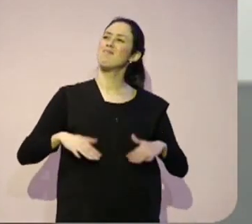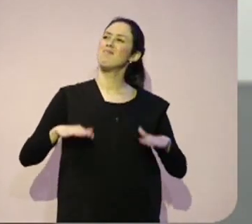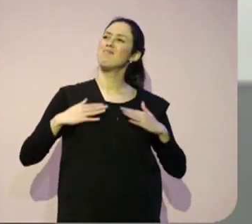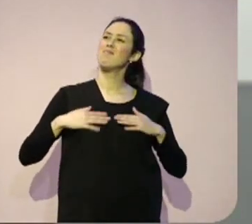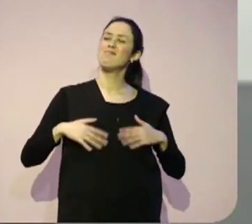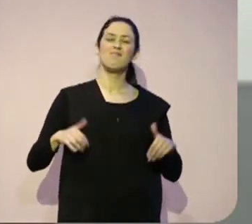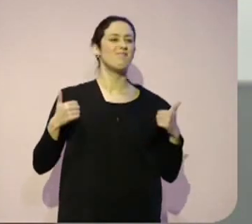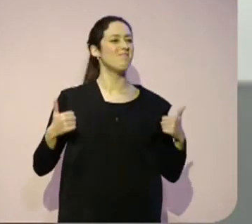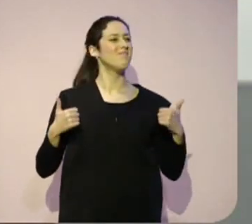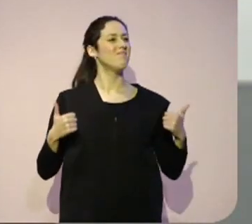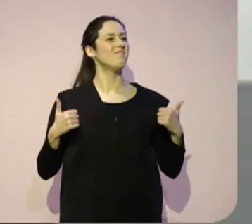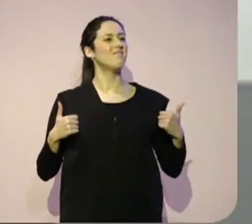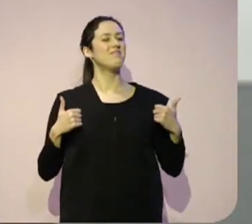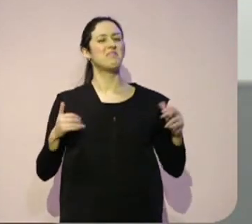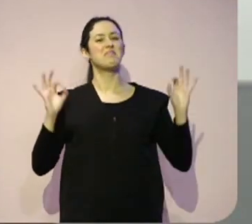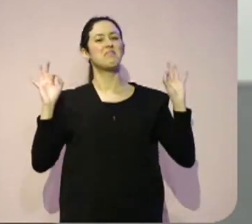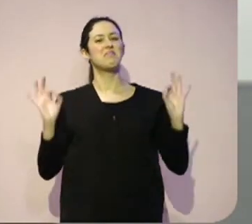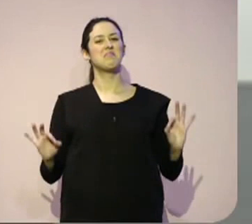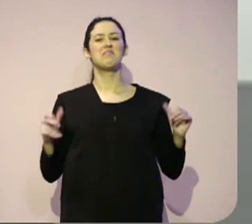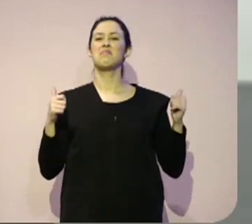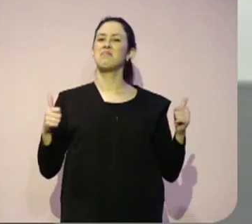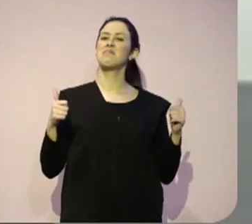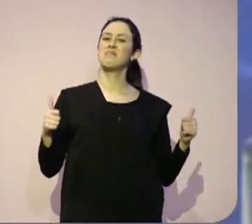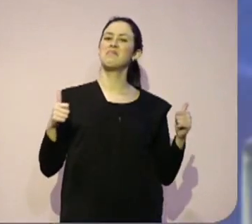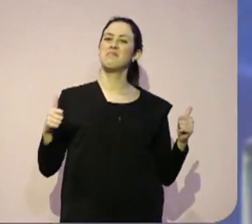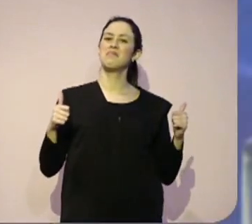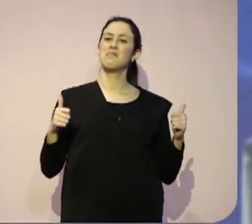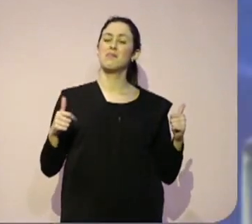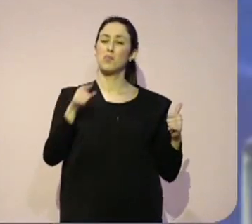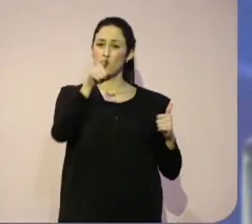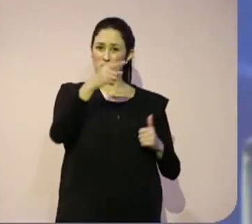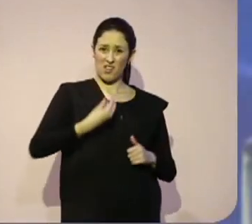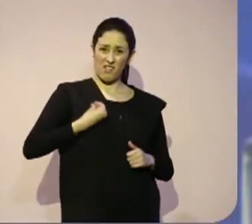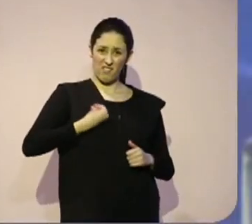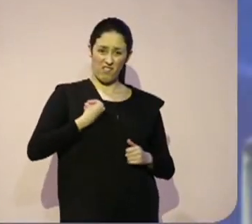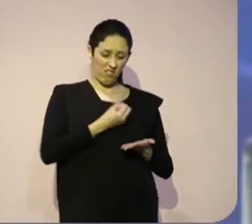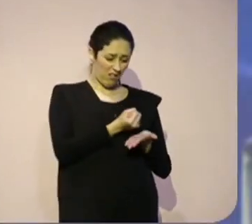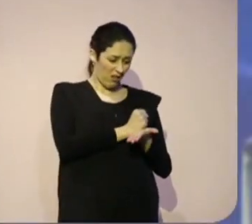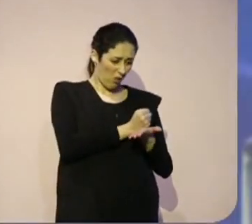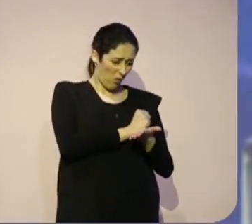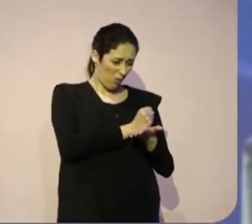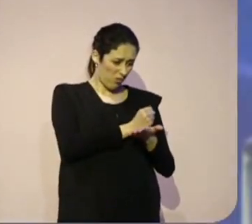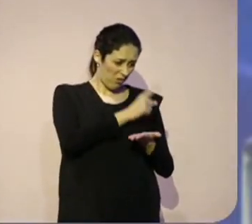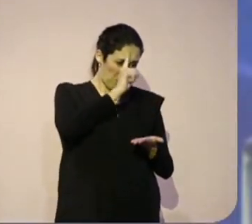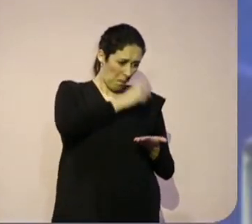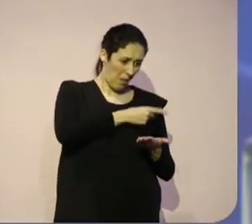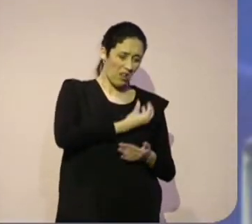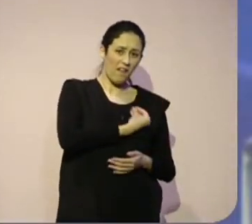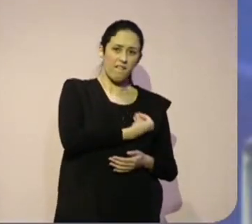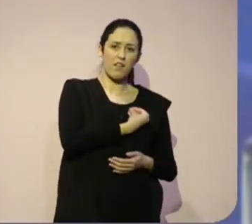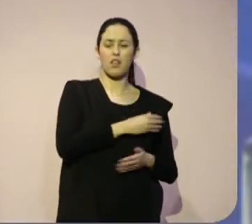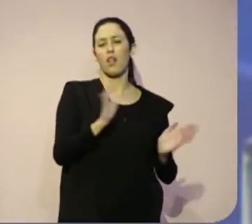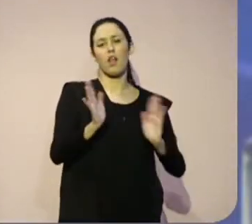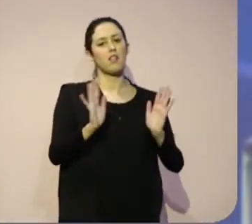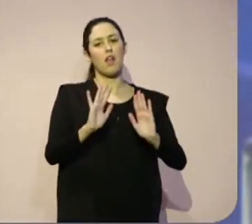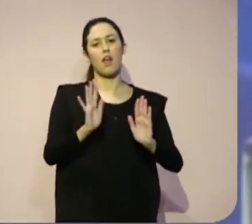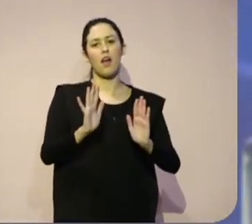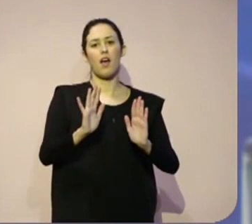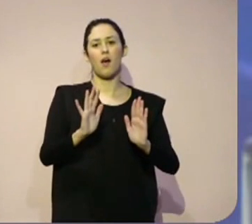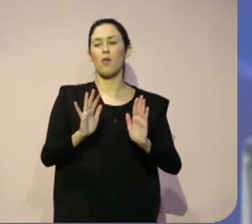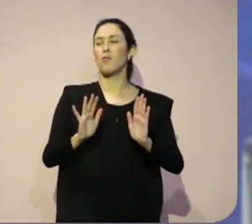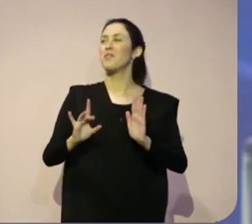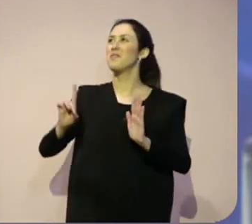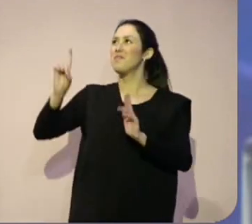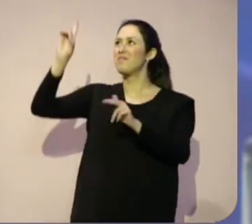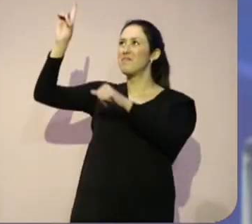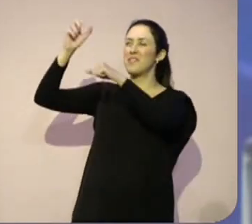e seguro, porque você não tem mais controle de nada. Quem tem controle de todas as coisas